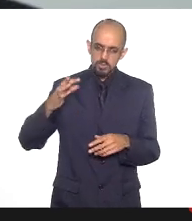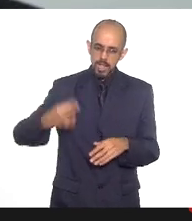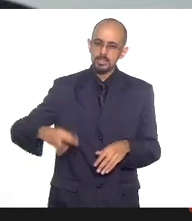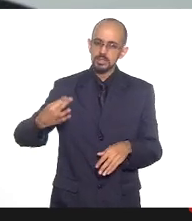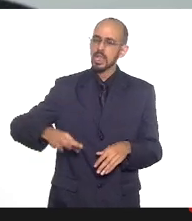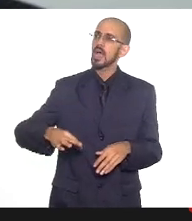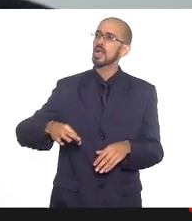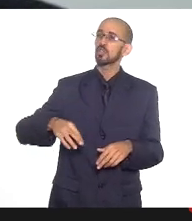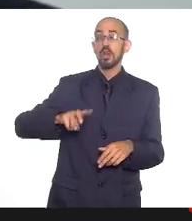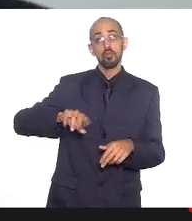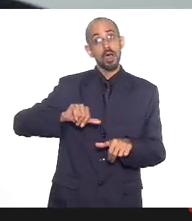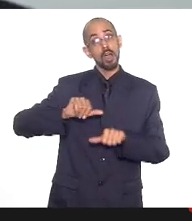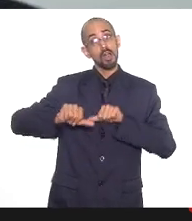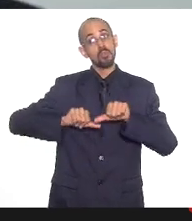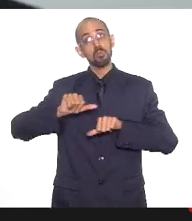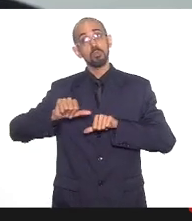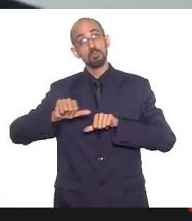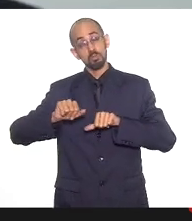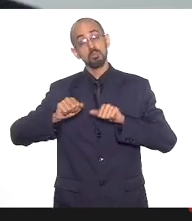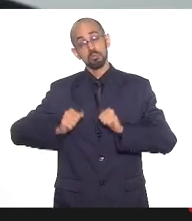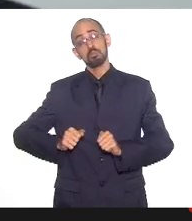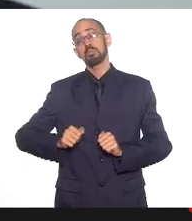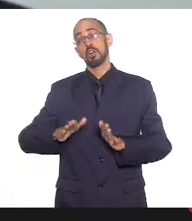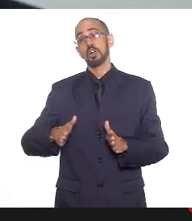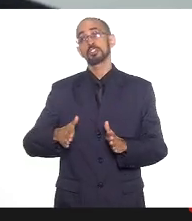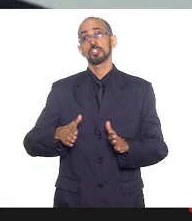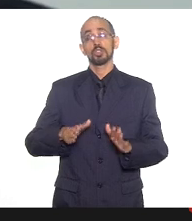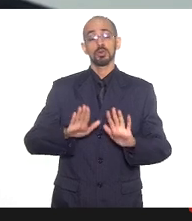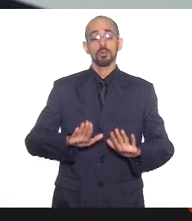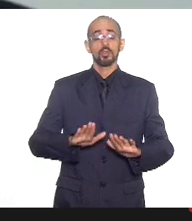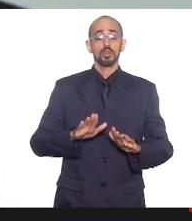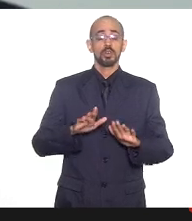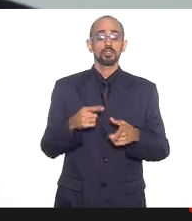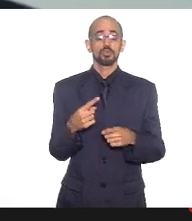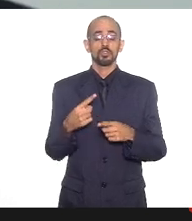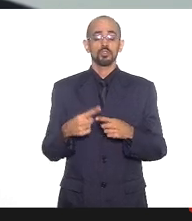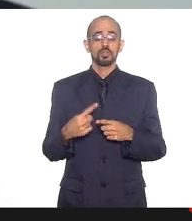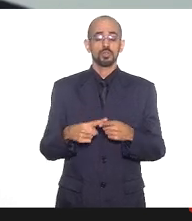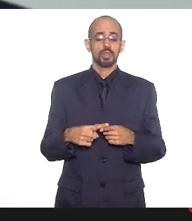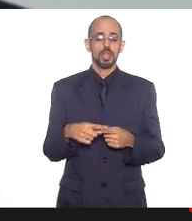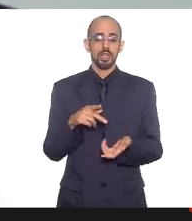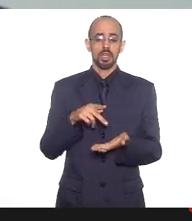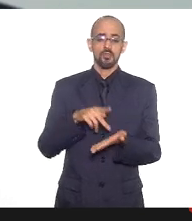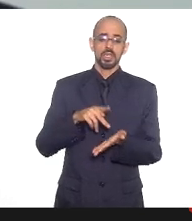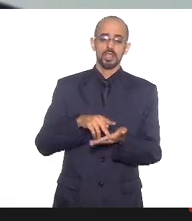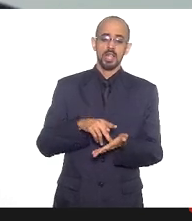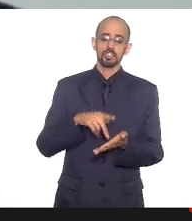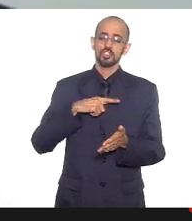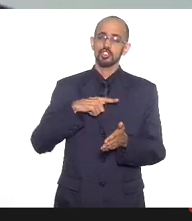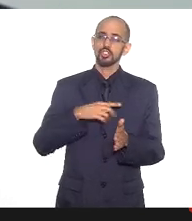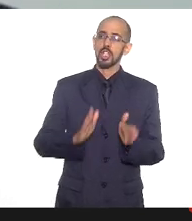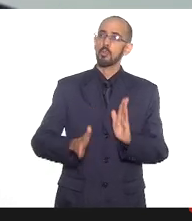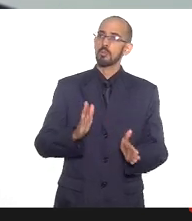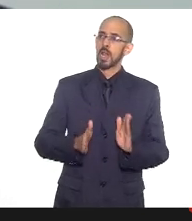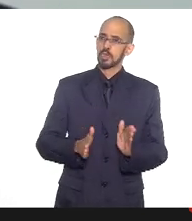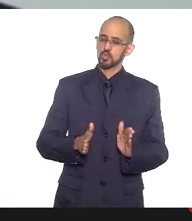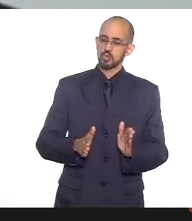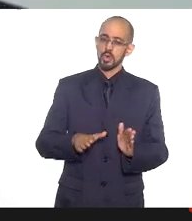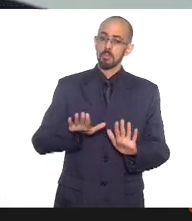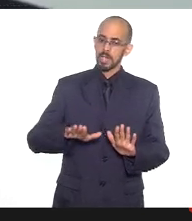variar muito. Na verdade, as concessões têm um prazo definido, mas o campo, por si